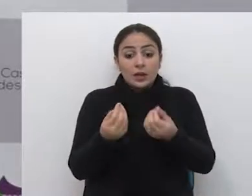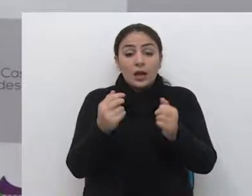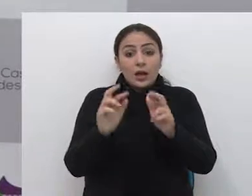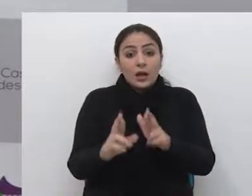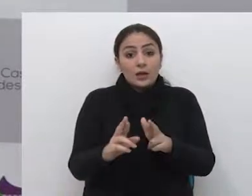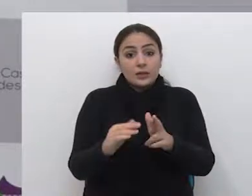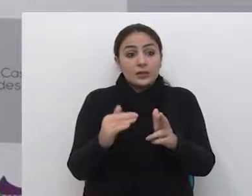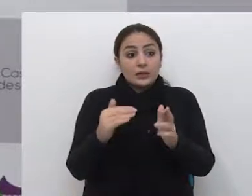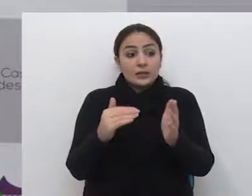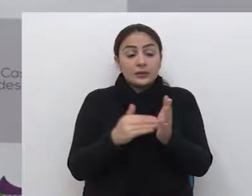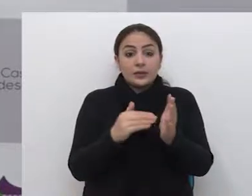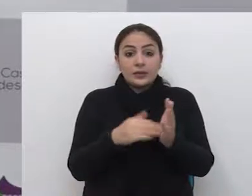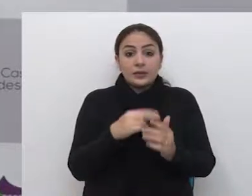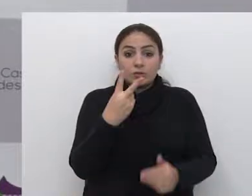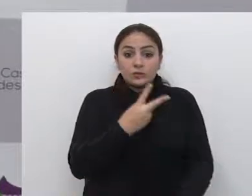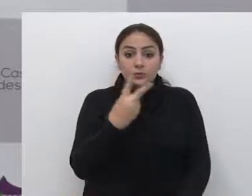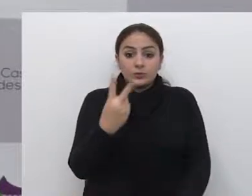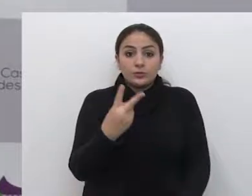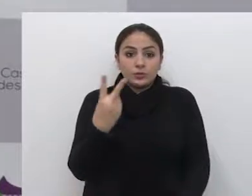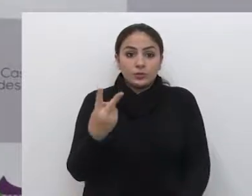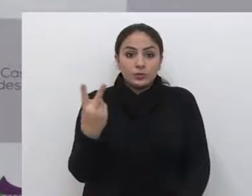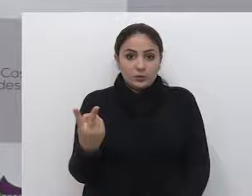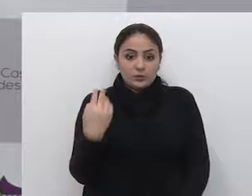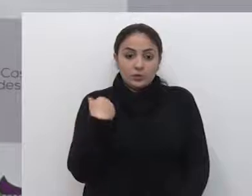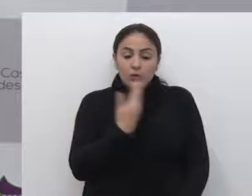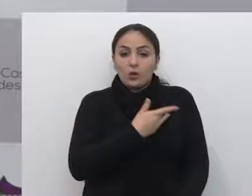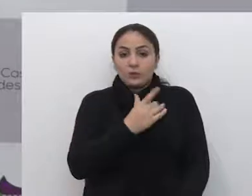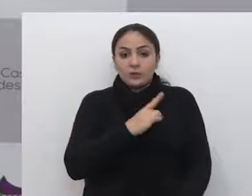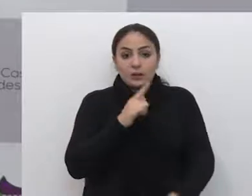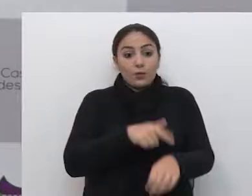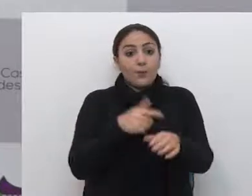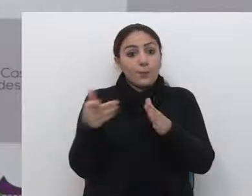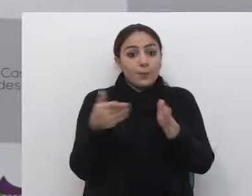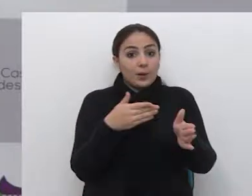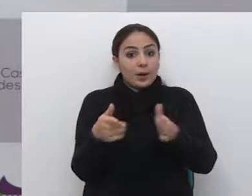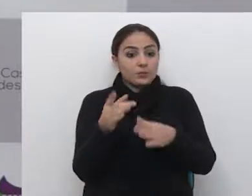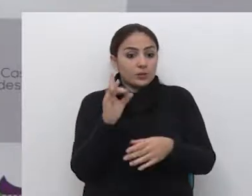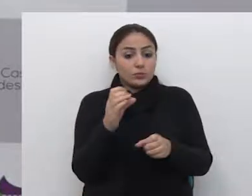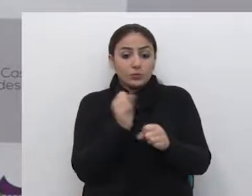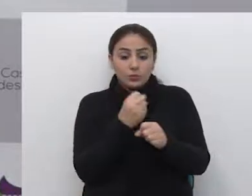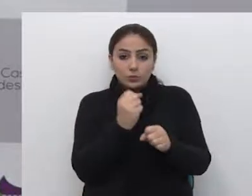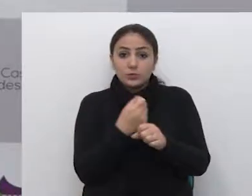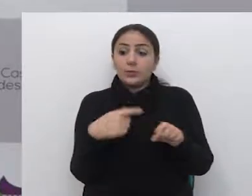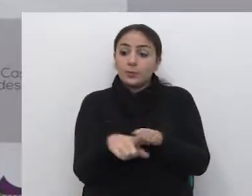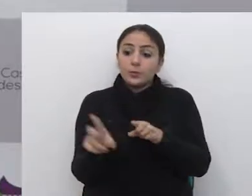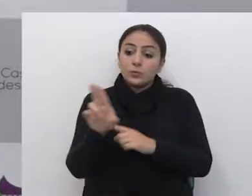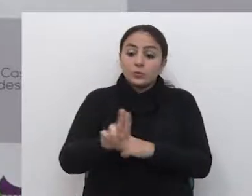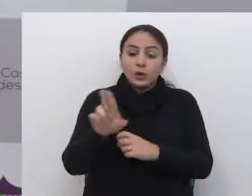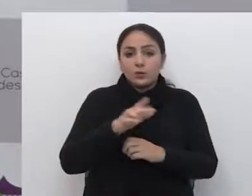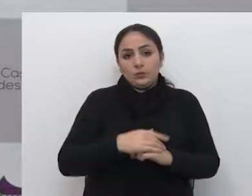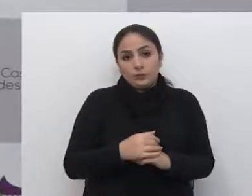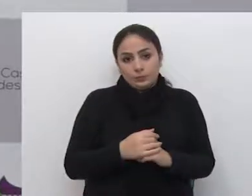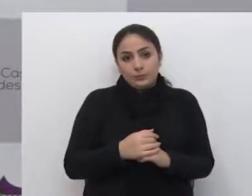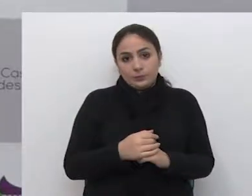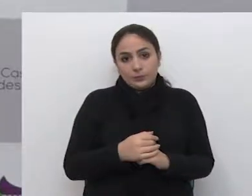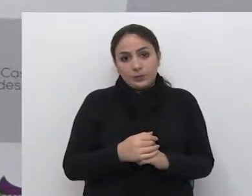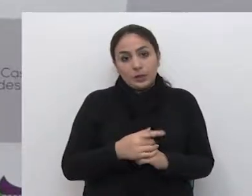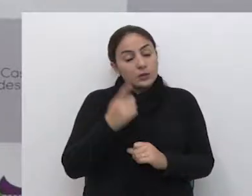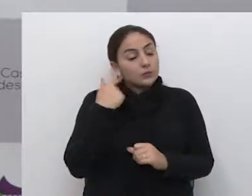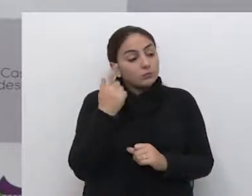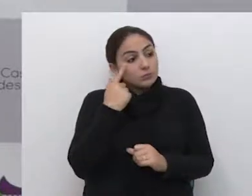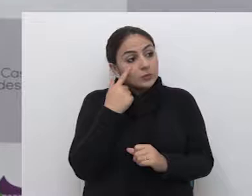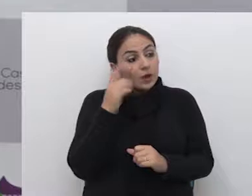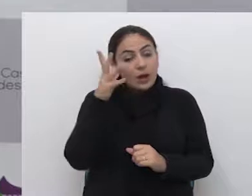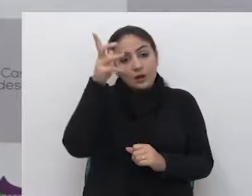de uso que vai até 2022 e até lá nós temos prazo não só para construir, como para ocupá-la. Então o Cresci agora